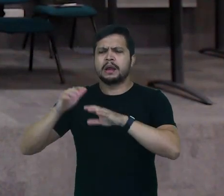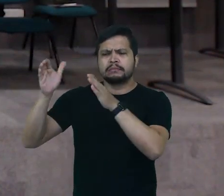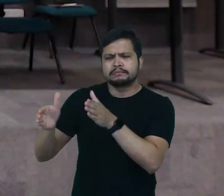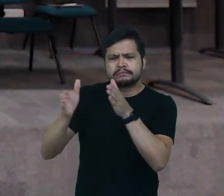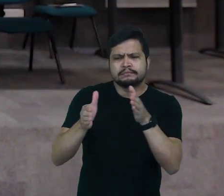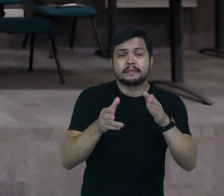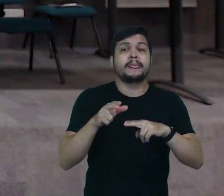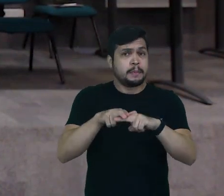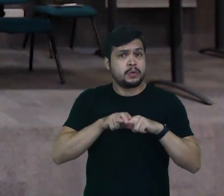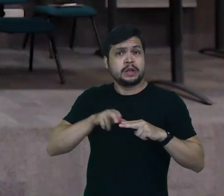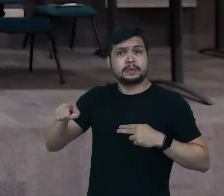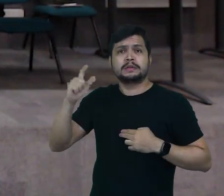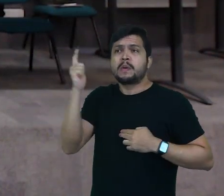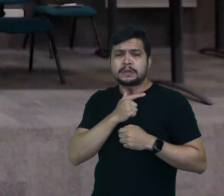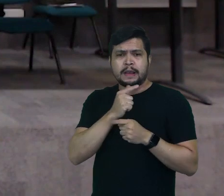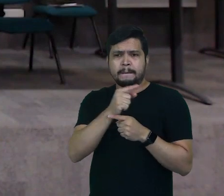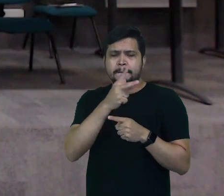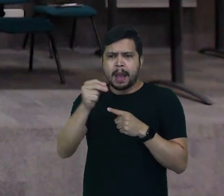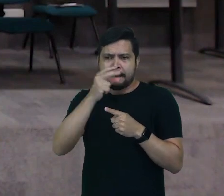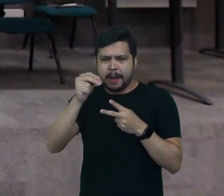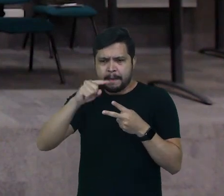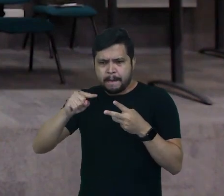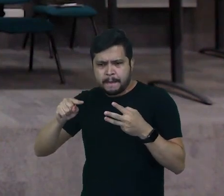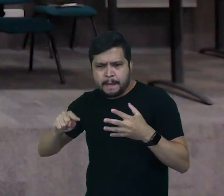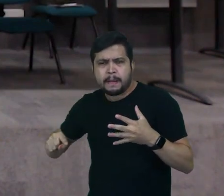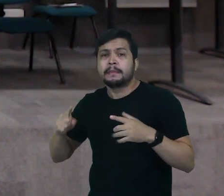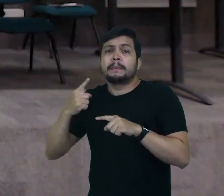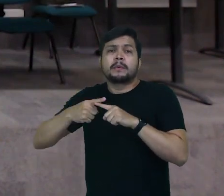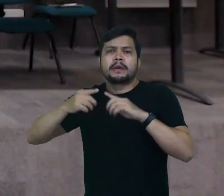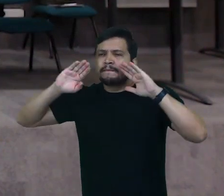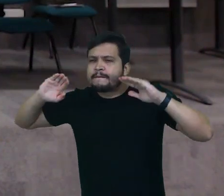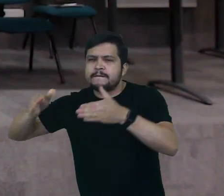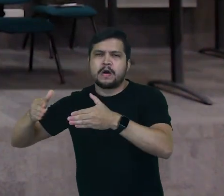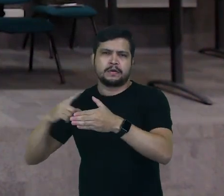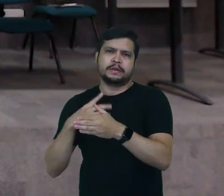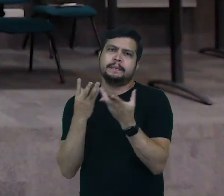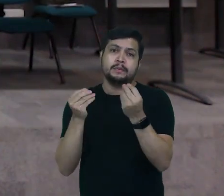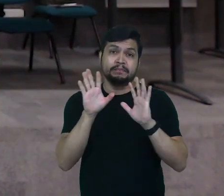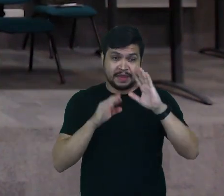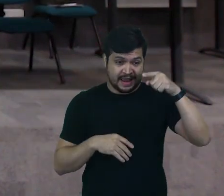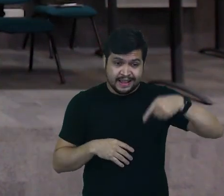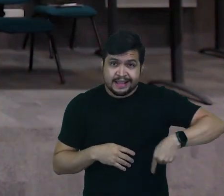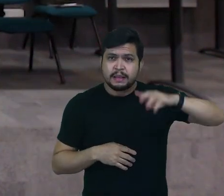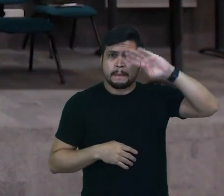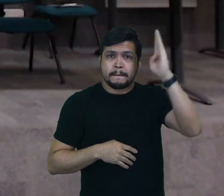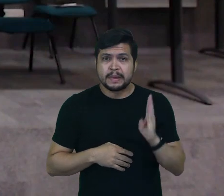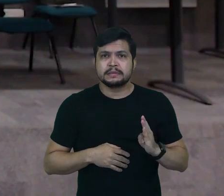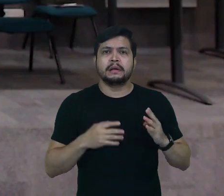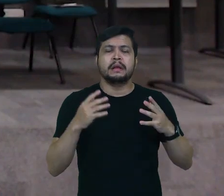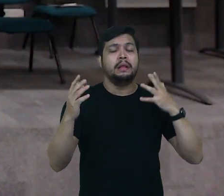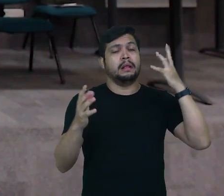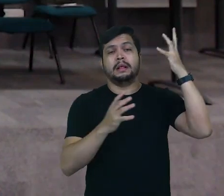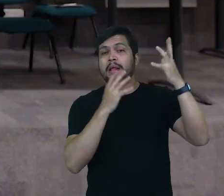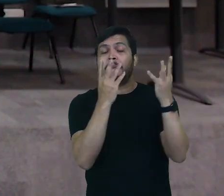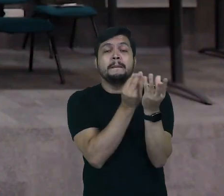eles conseguem atingir as metas deles por causa disso. Então, assim, a gente está muito disperso. Então,